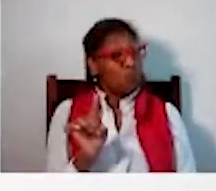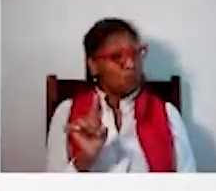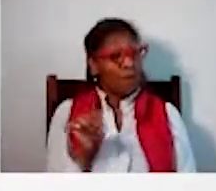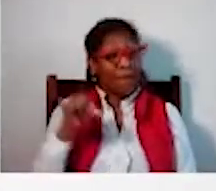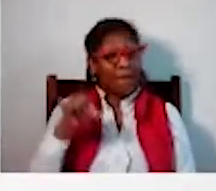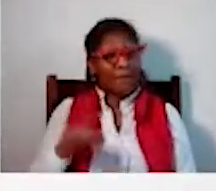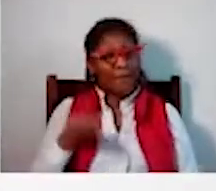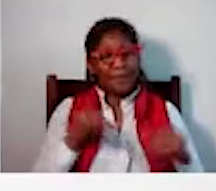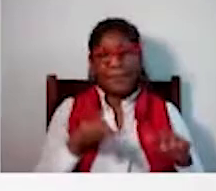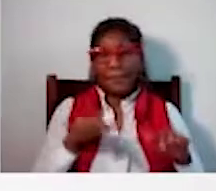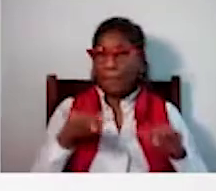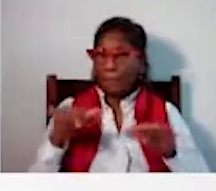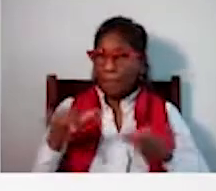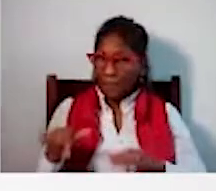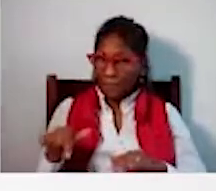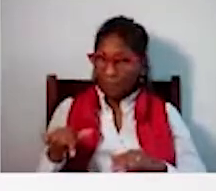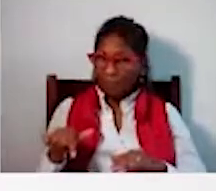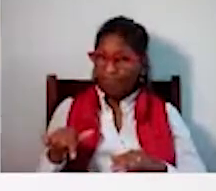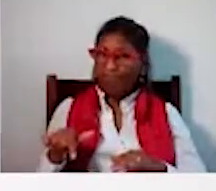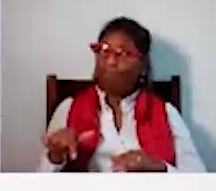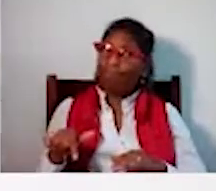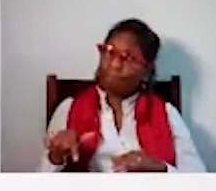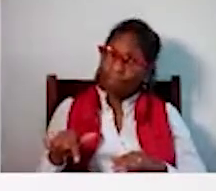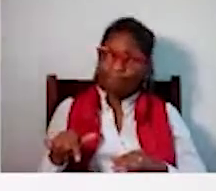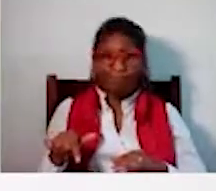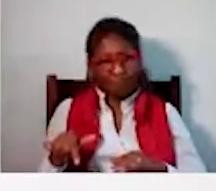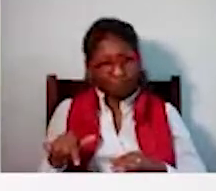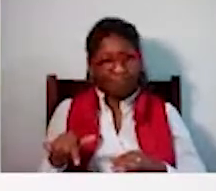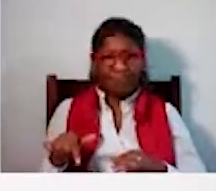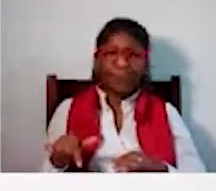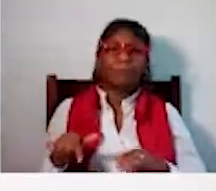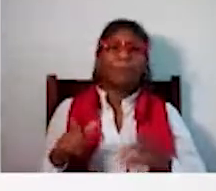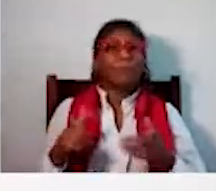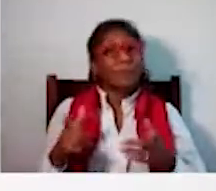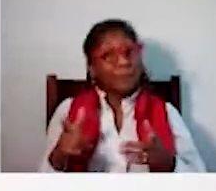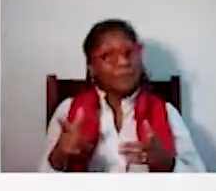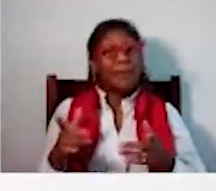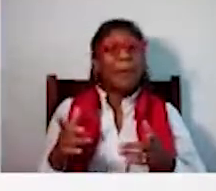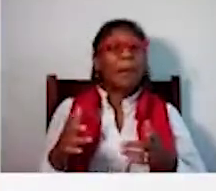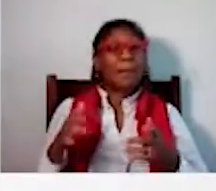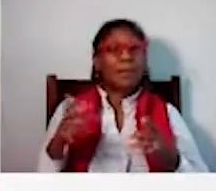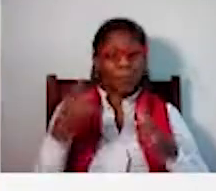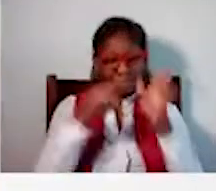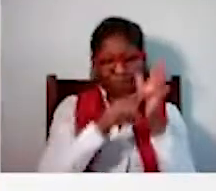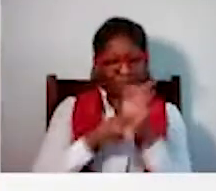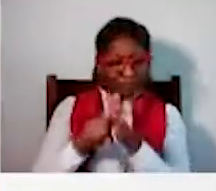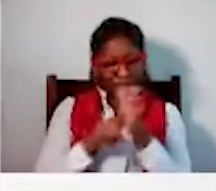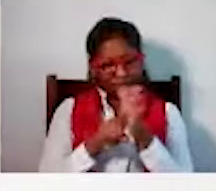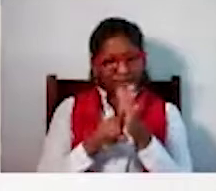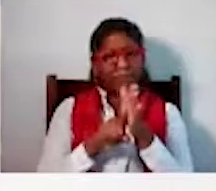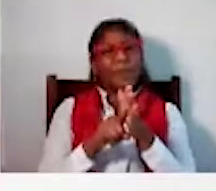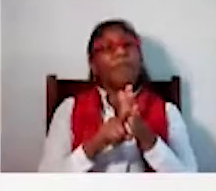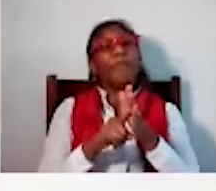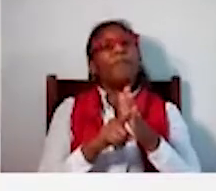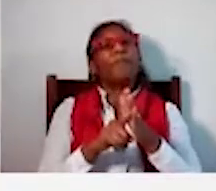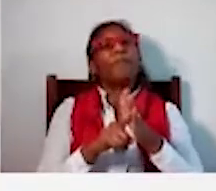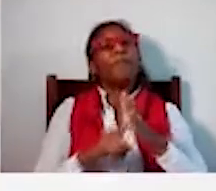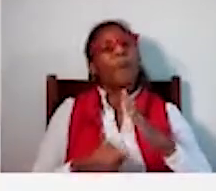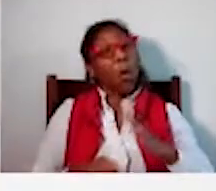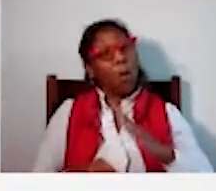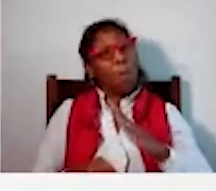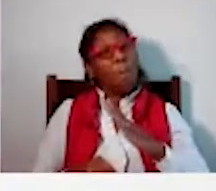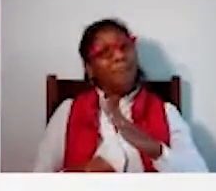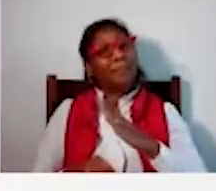que apontam, portanto, que de fato há uma tendência de aumento de casos na Serra Gaúcha.